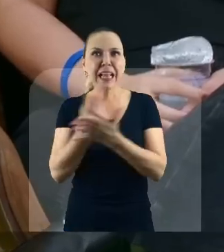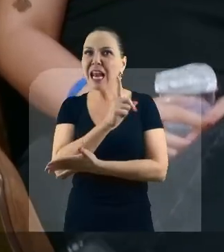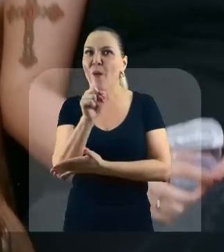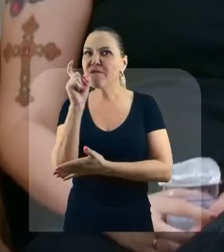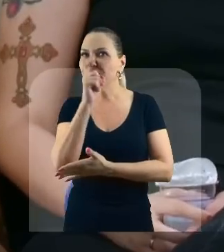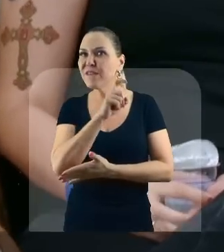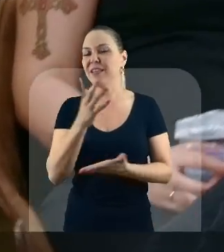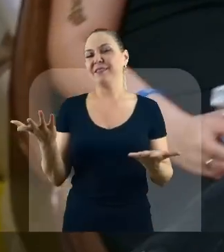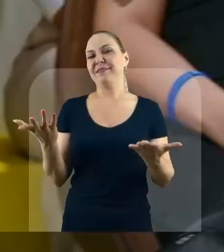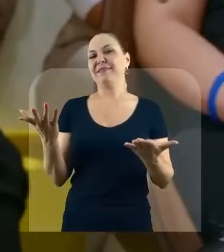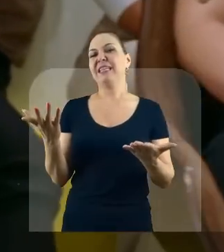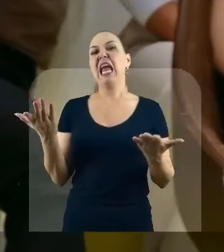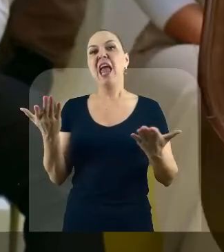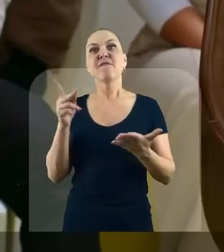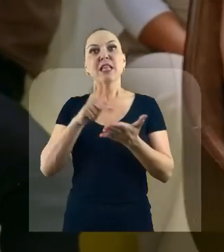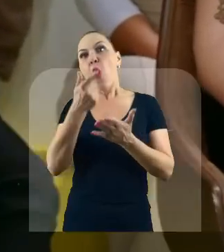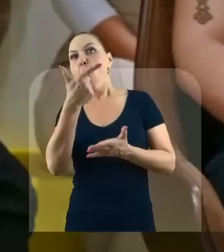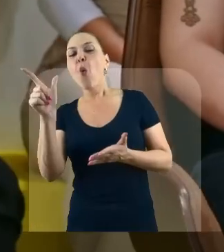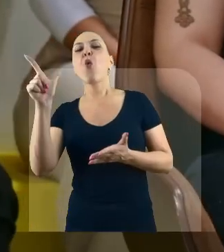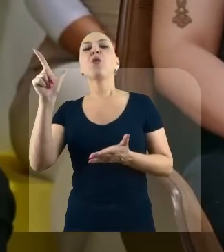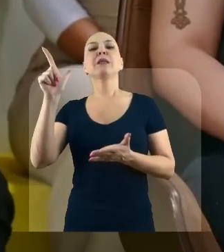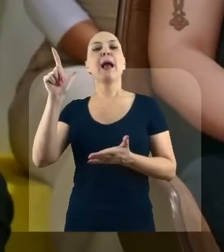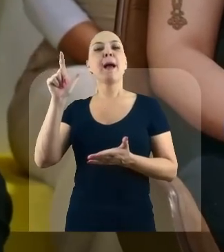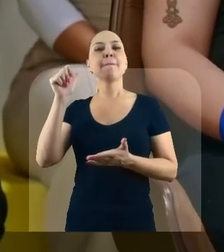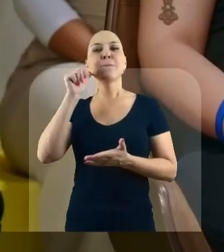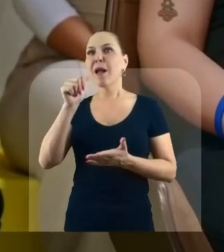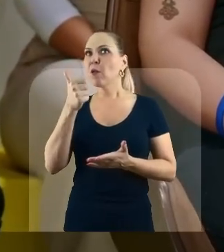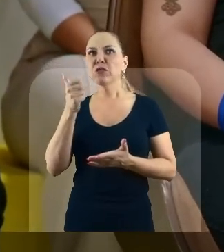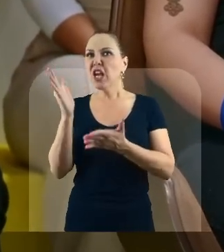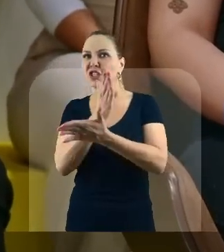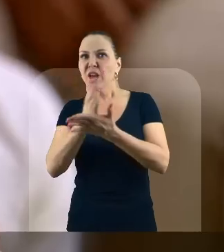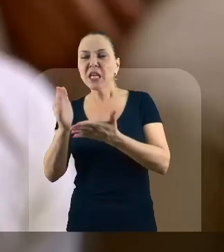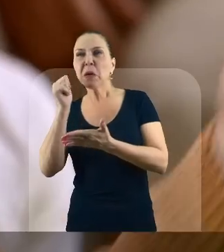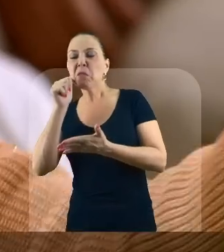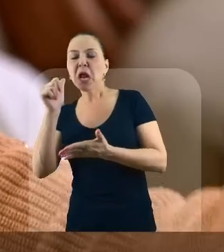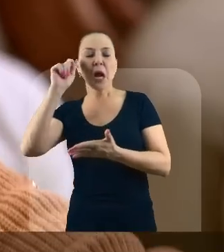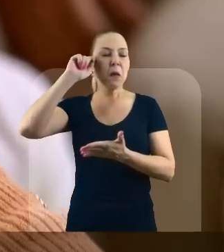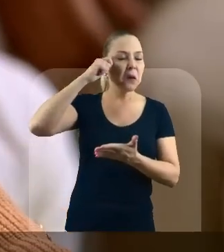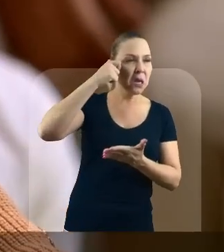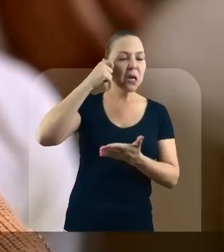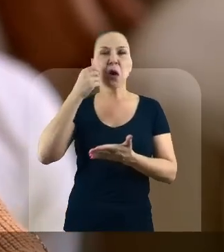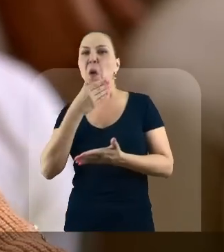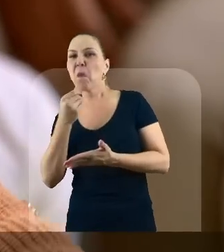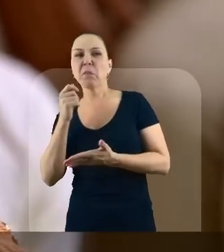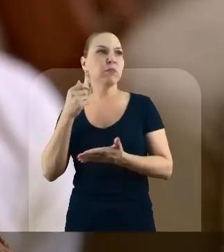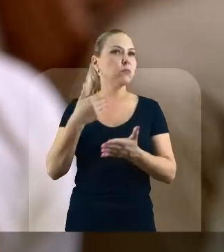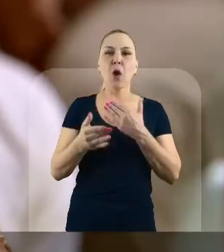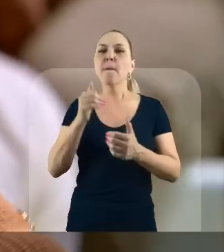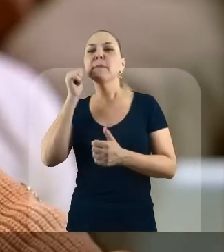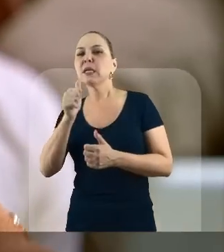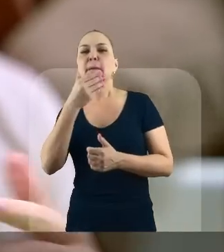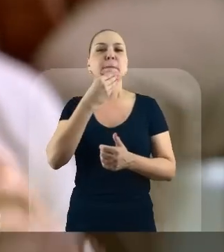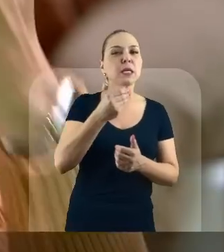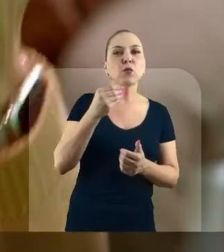a Antonieta de Barros, a primeira deputada negra de Santa Catarina, não fazia essa distinção. Ela dava aula para crianças, meninos ou